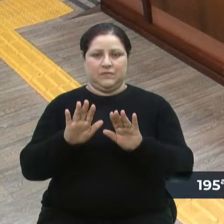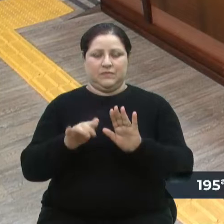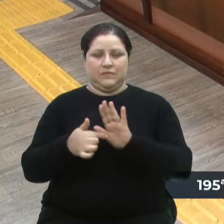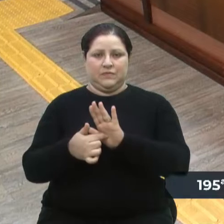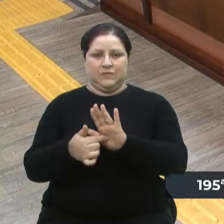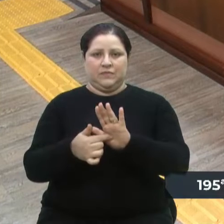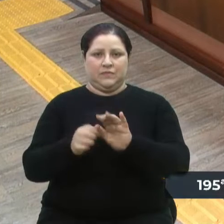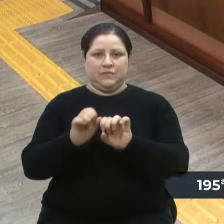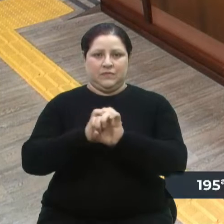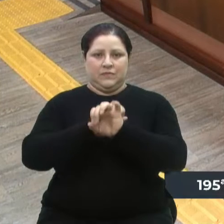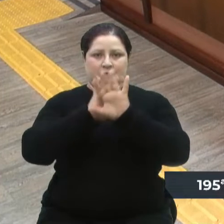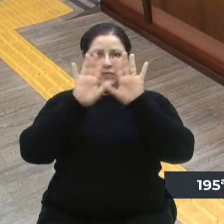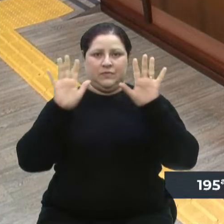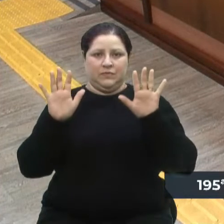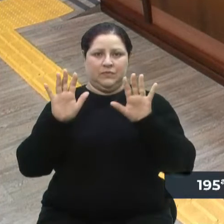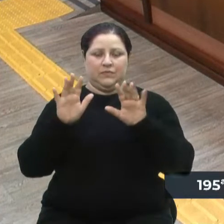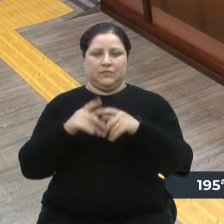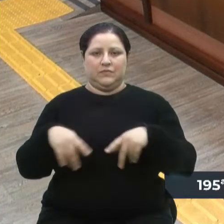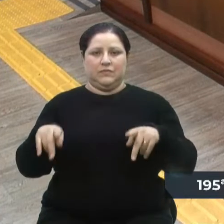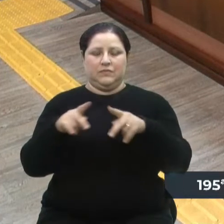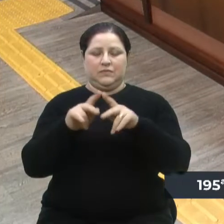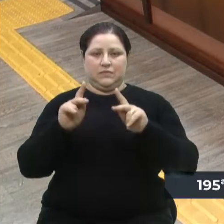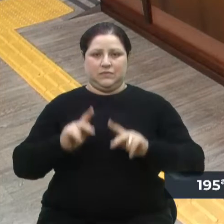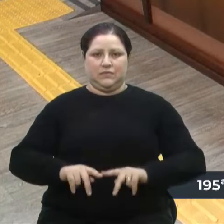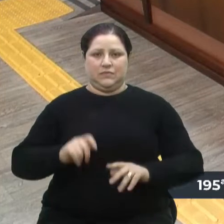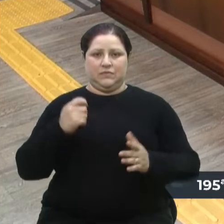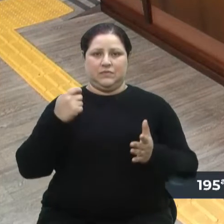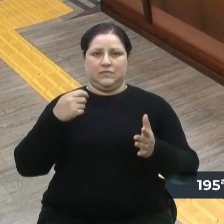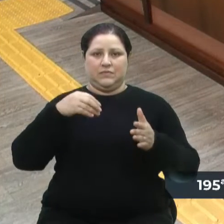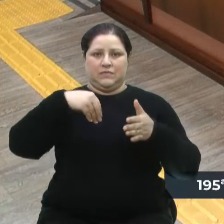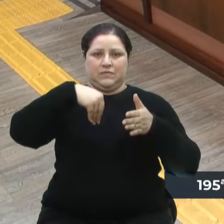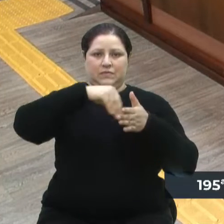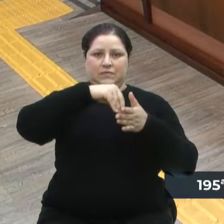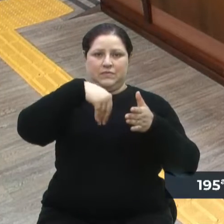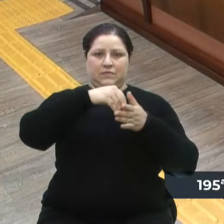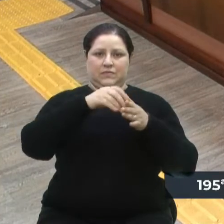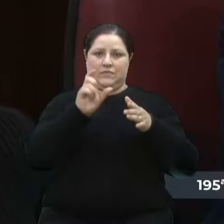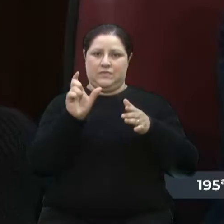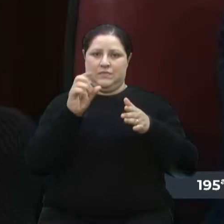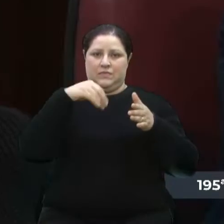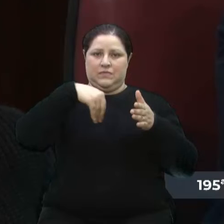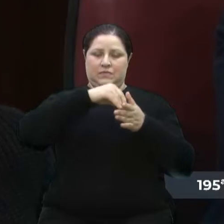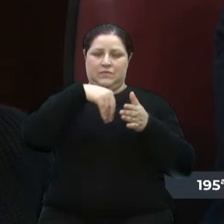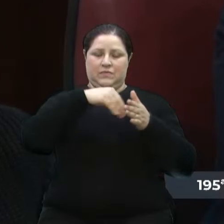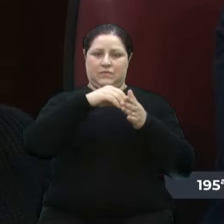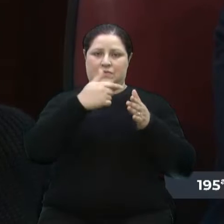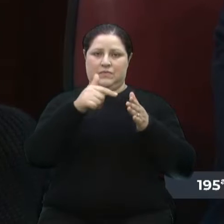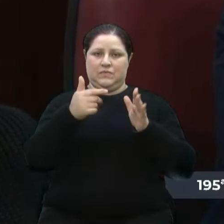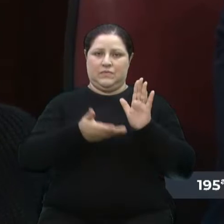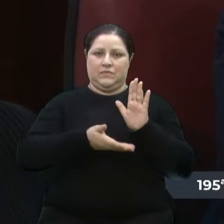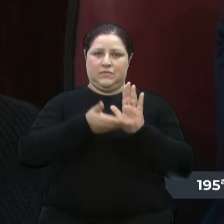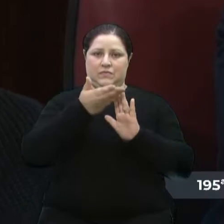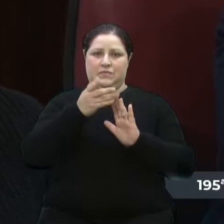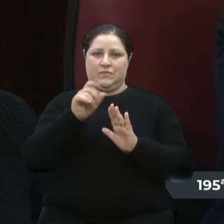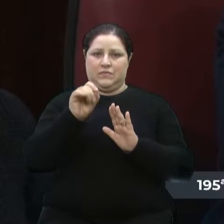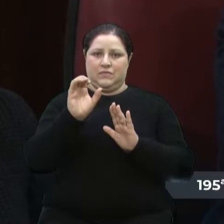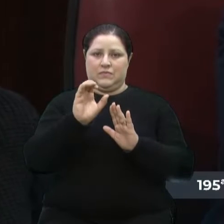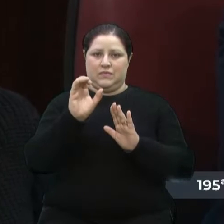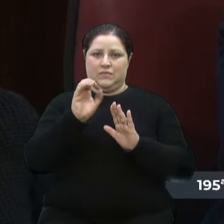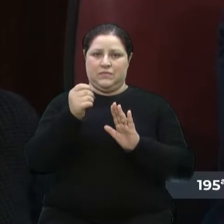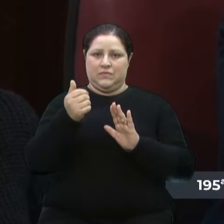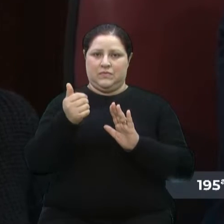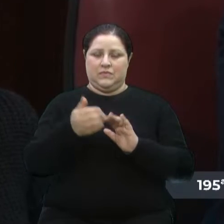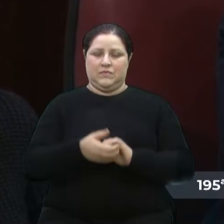população que para quem paga com cartão, não teve aumento nem dos 10 centavos.